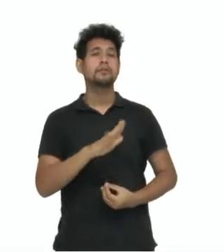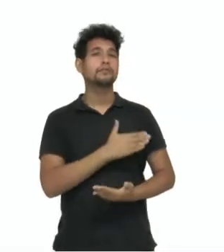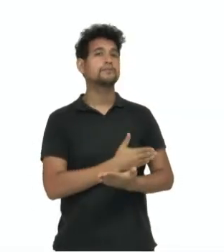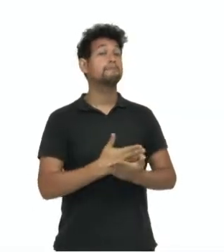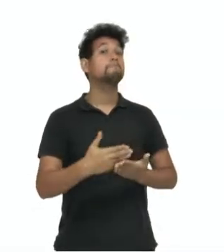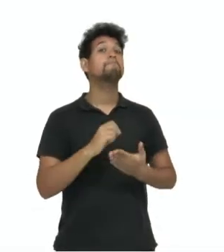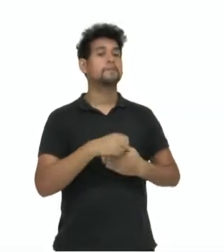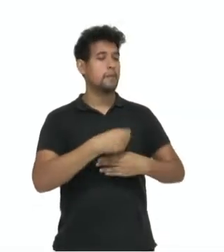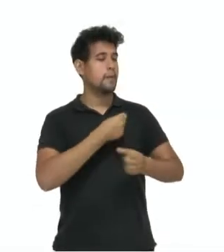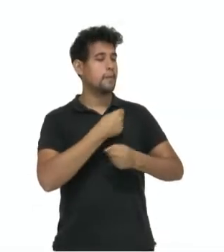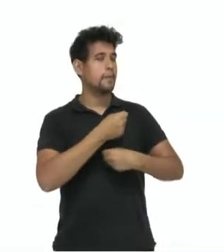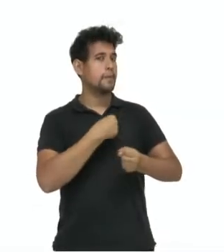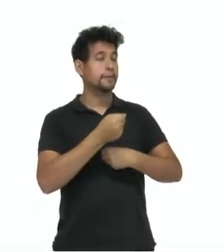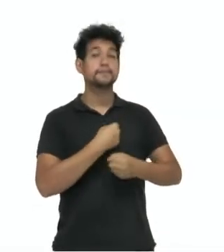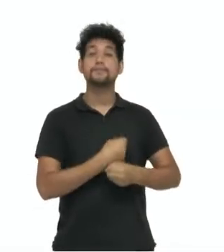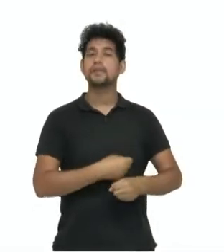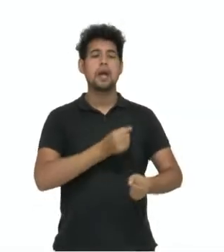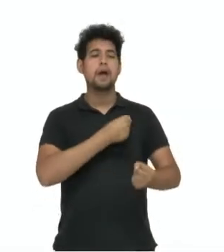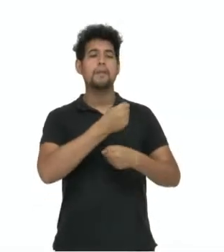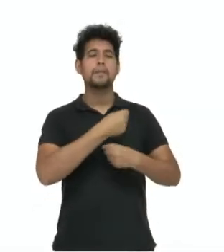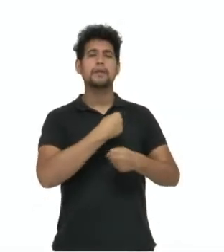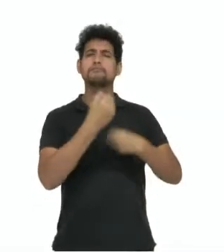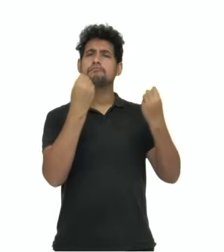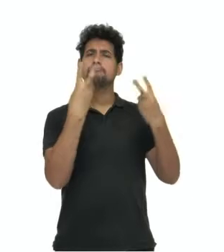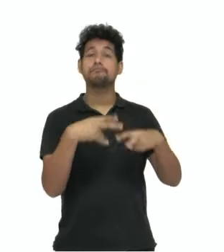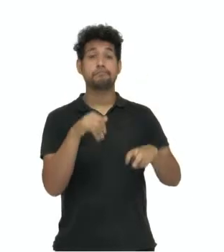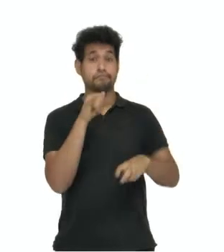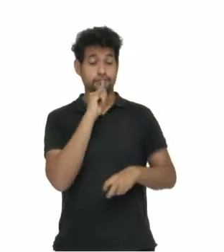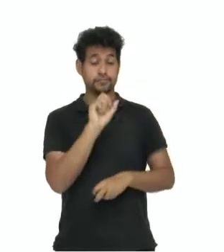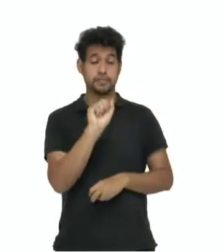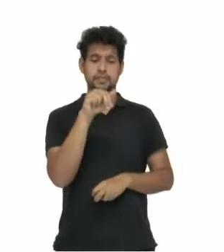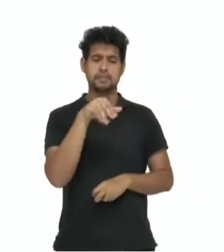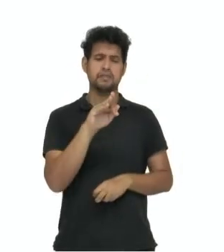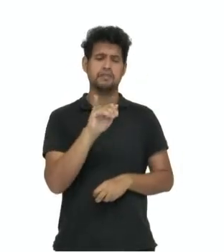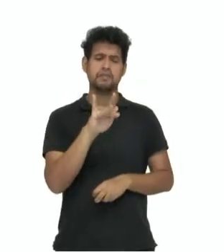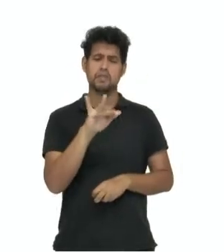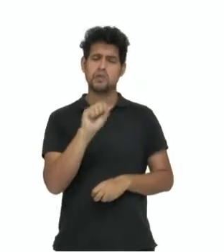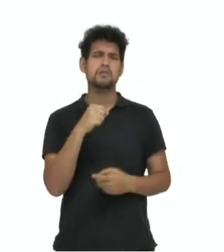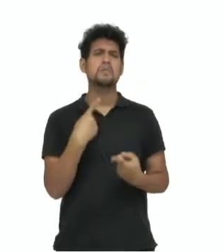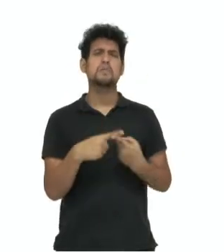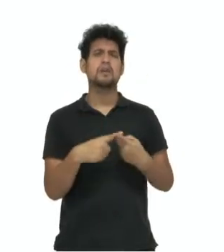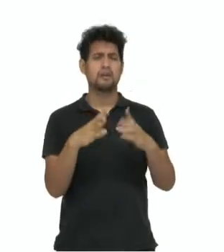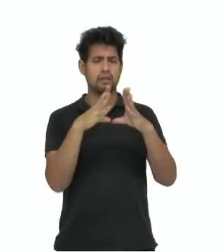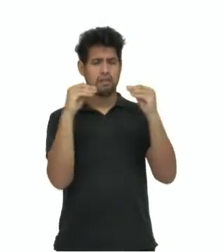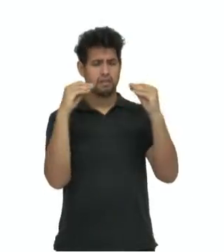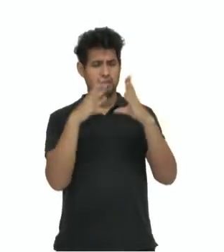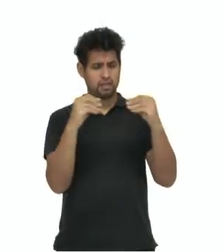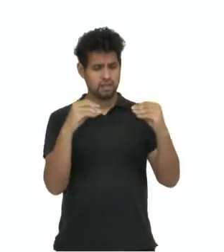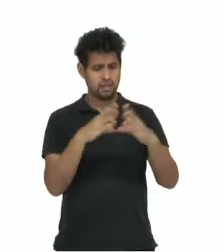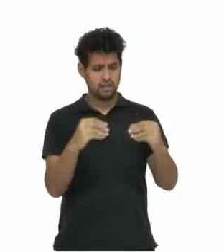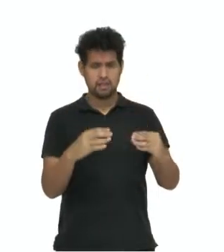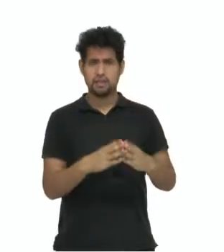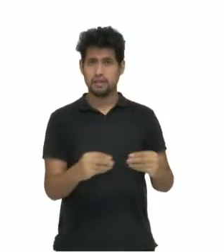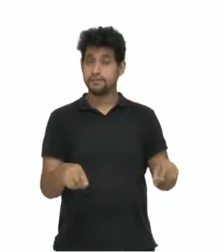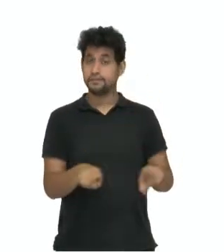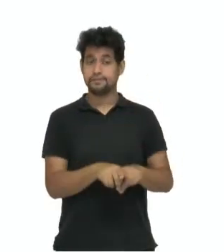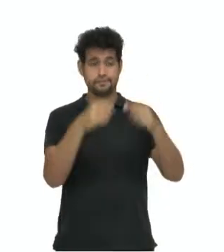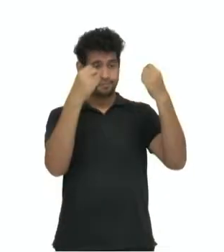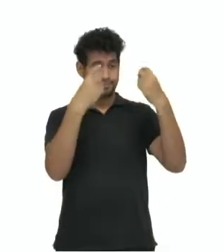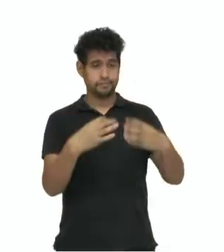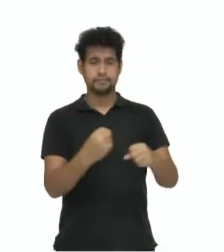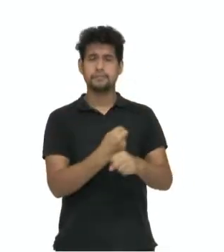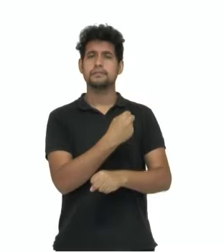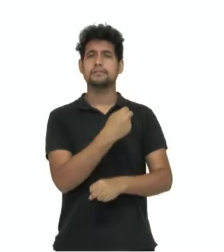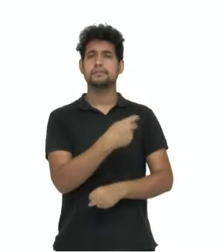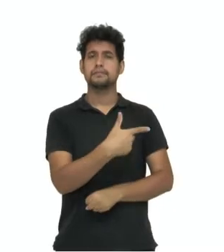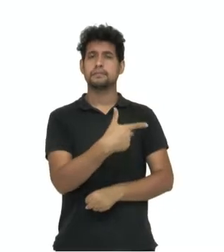uma reportagem. A reportagem diz o seguinte: anfíbios, por que estão desaparecendo? Um levantamento publicado em